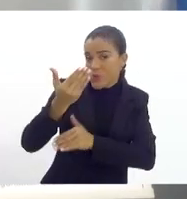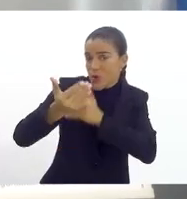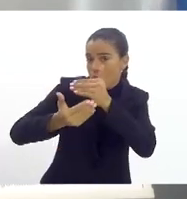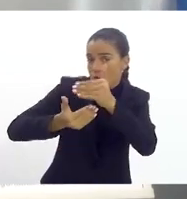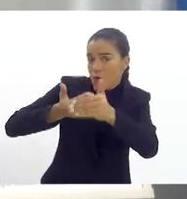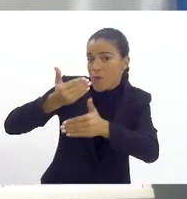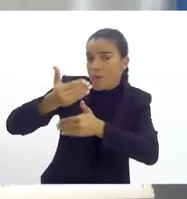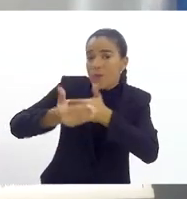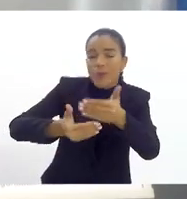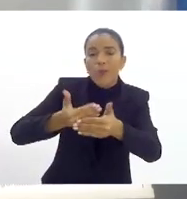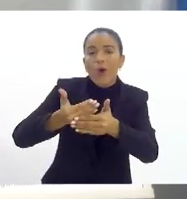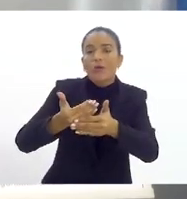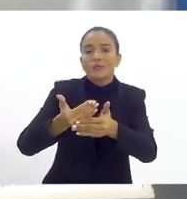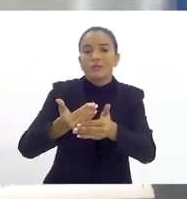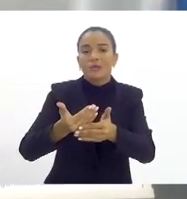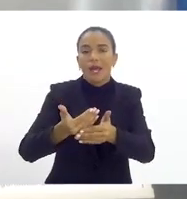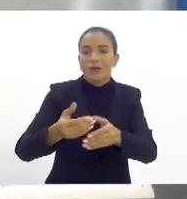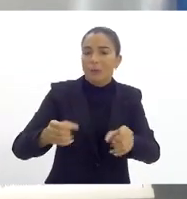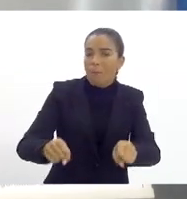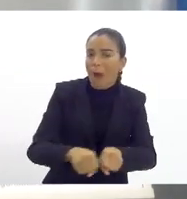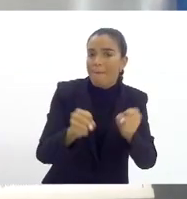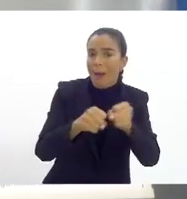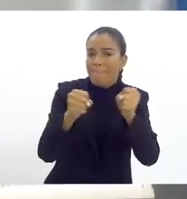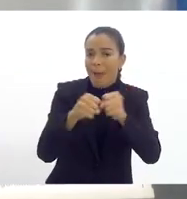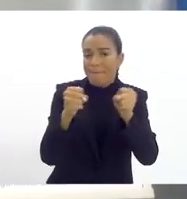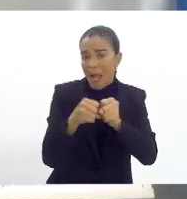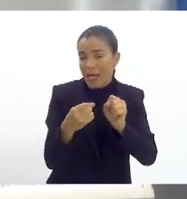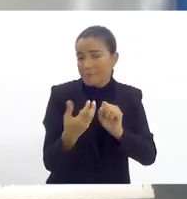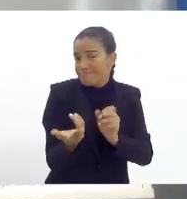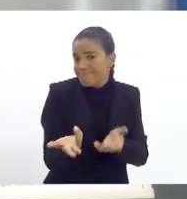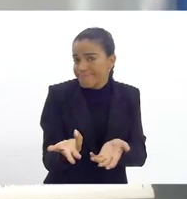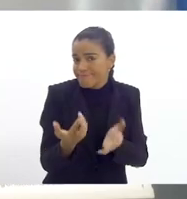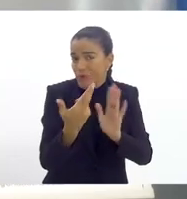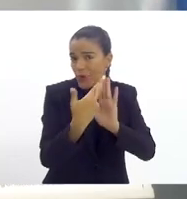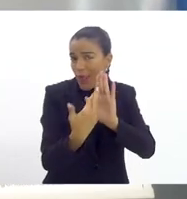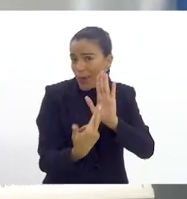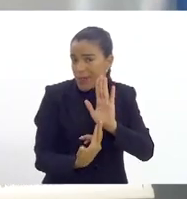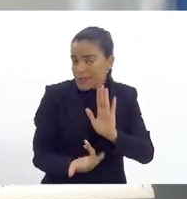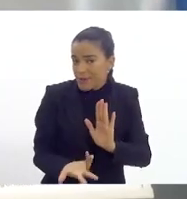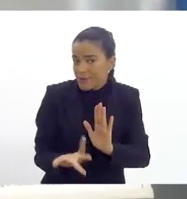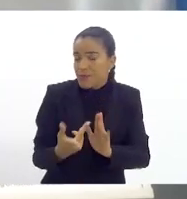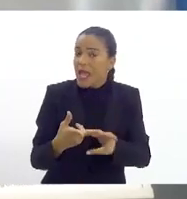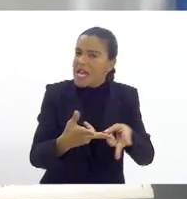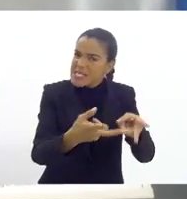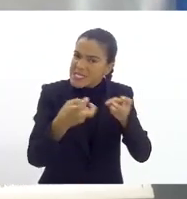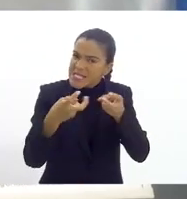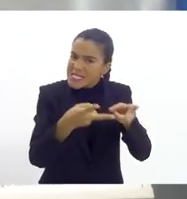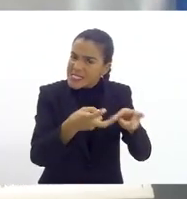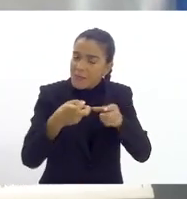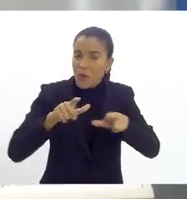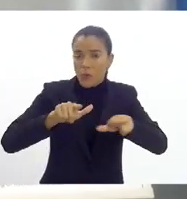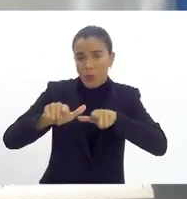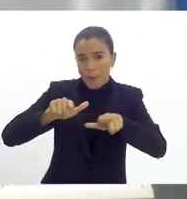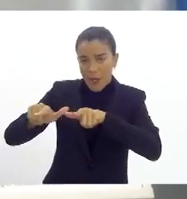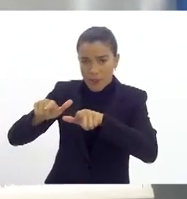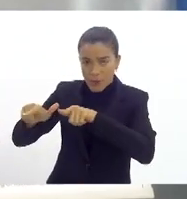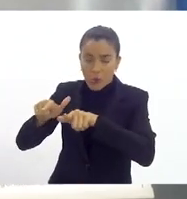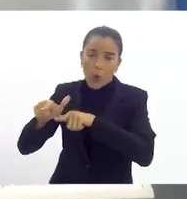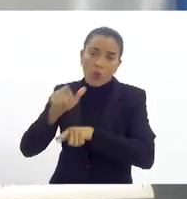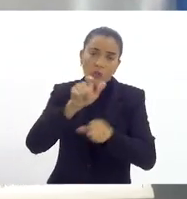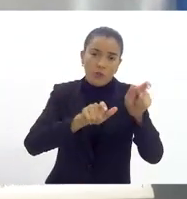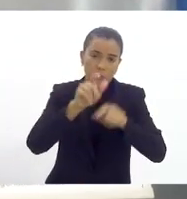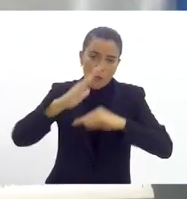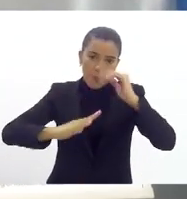de desregulamentação de desmantelamento de precarização que é a hiper exploração das trabalhadoras e dos trabalhadores